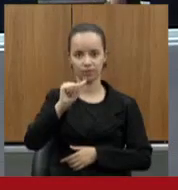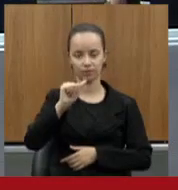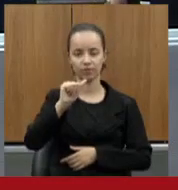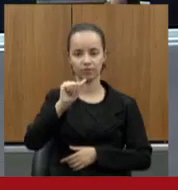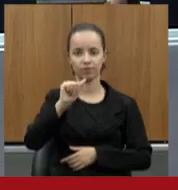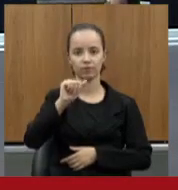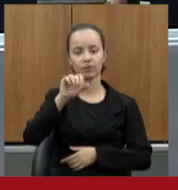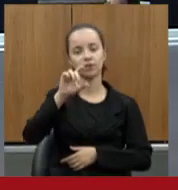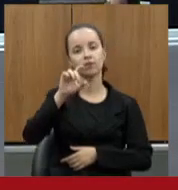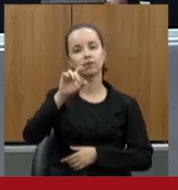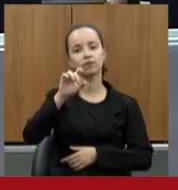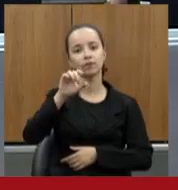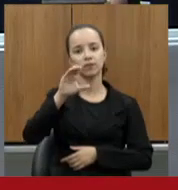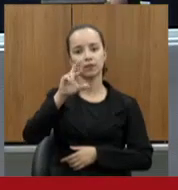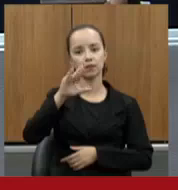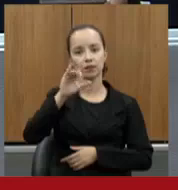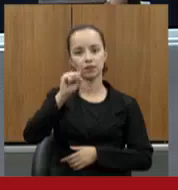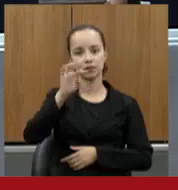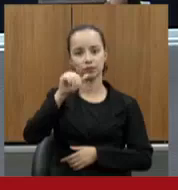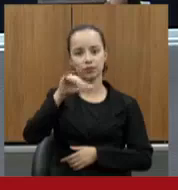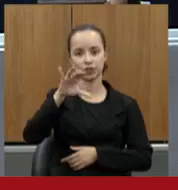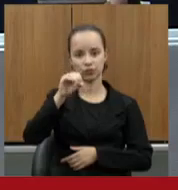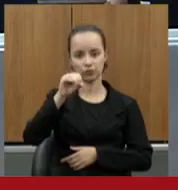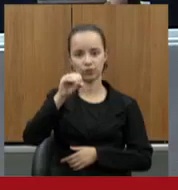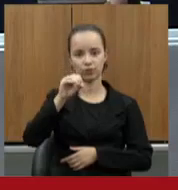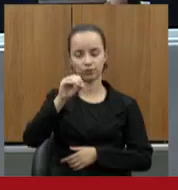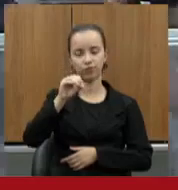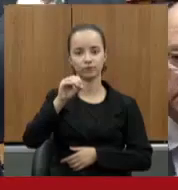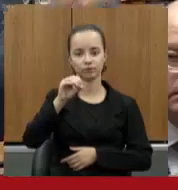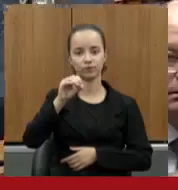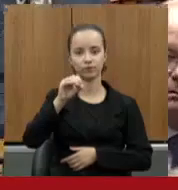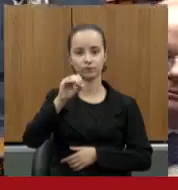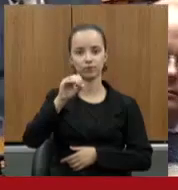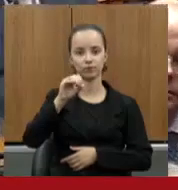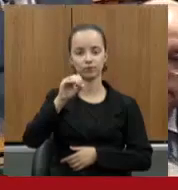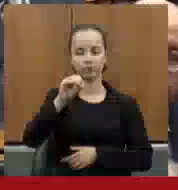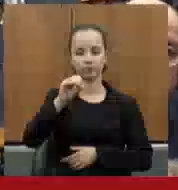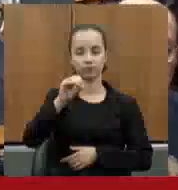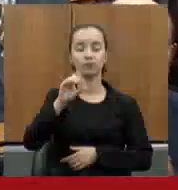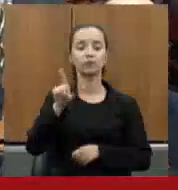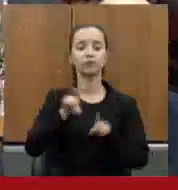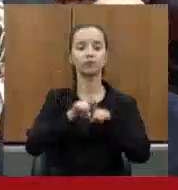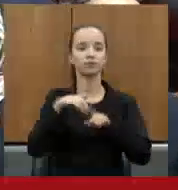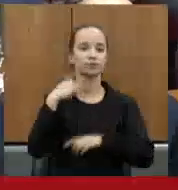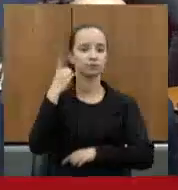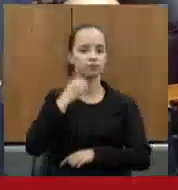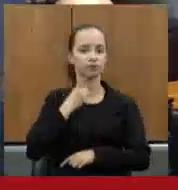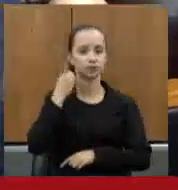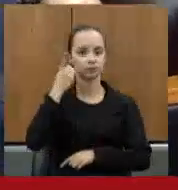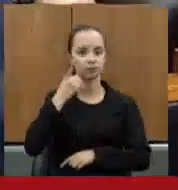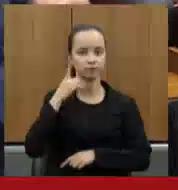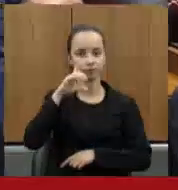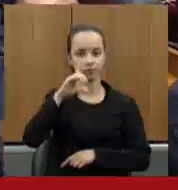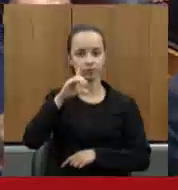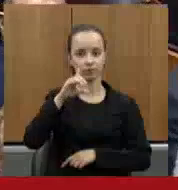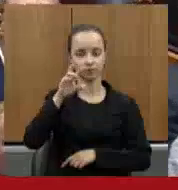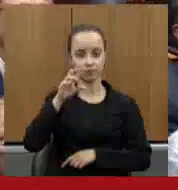deputado delegado Cristiano Xavier, deputado Dorgal Andrada, deputado doutor